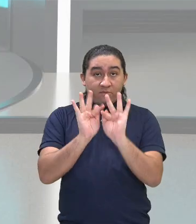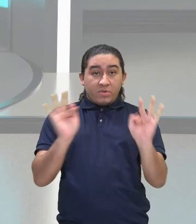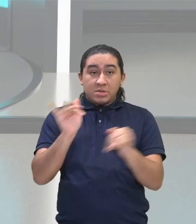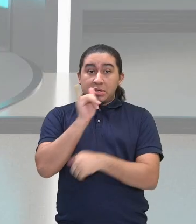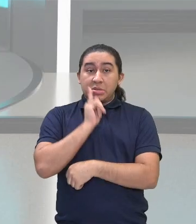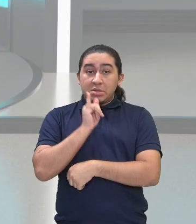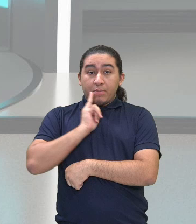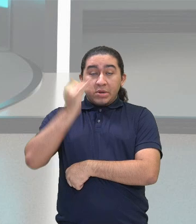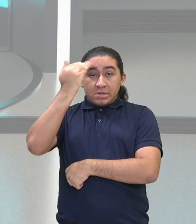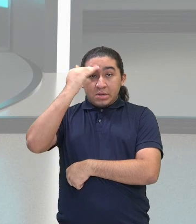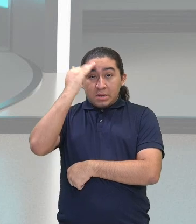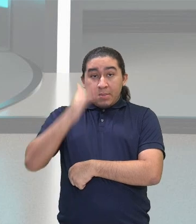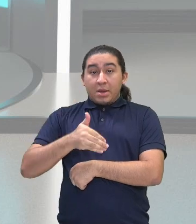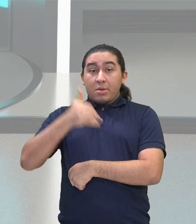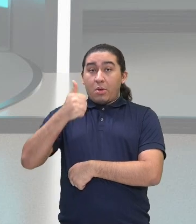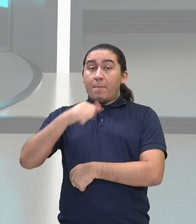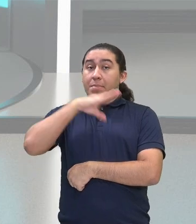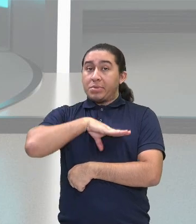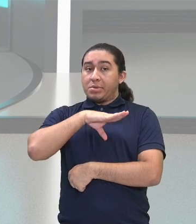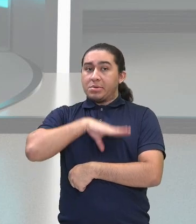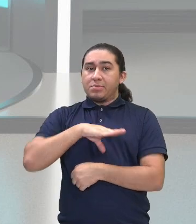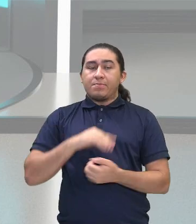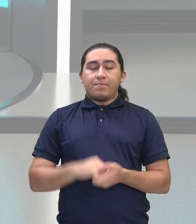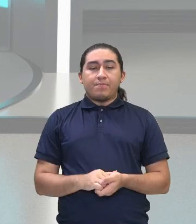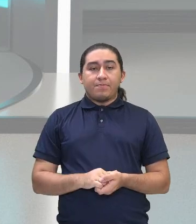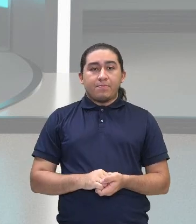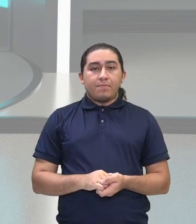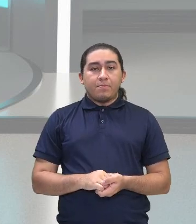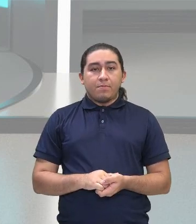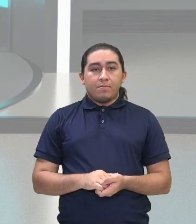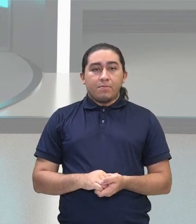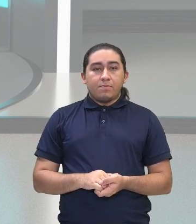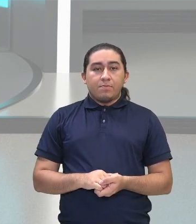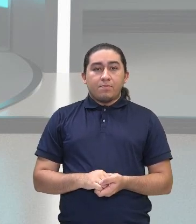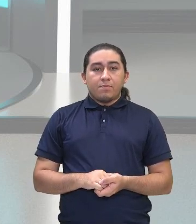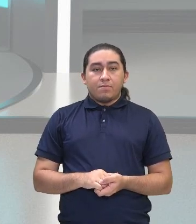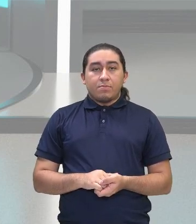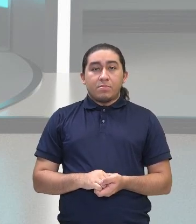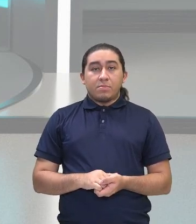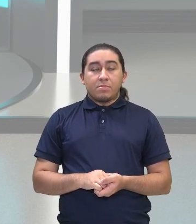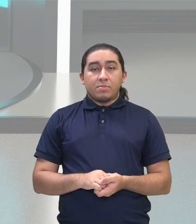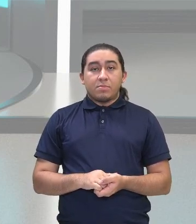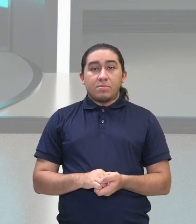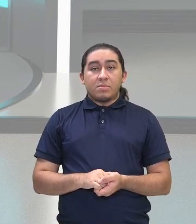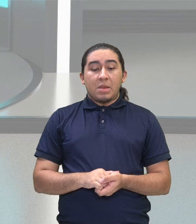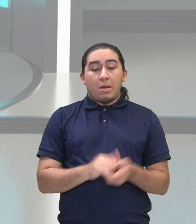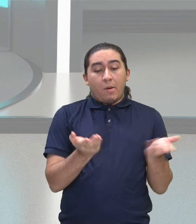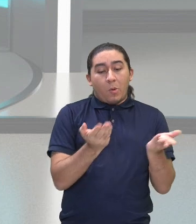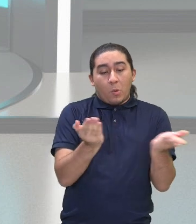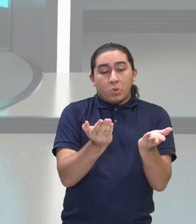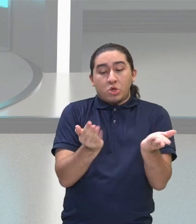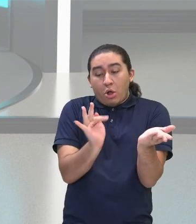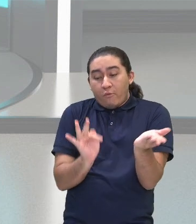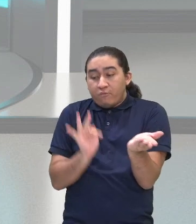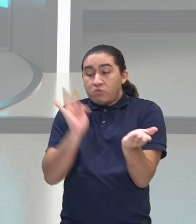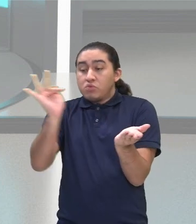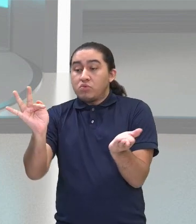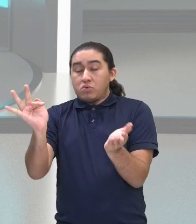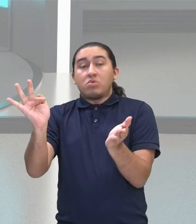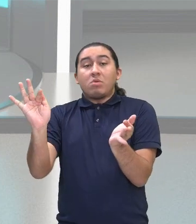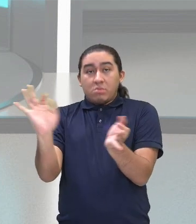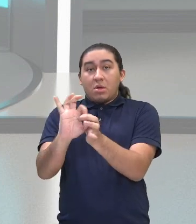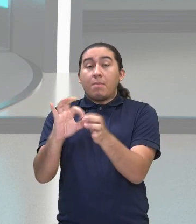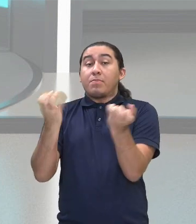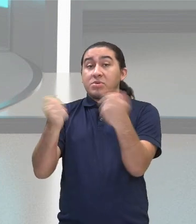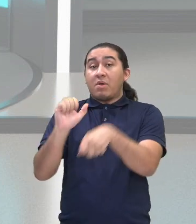para entender melhor, né? Então, o futuro do presente é algo que realmente vai acontecer. Exprime uma ação que